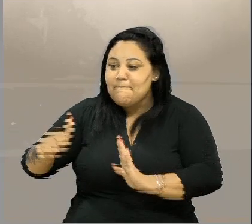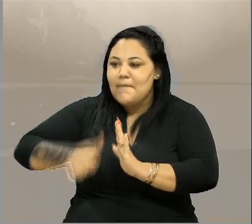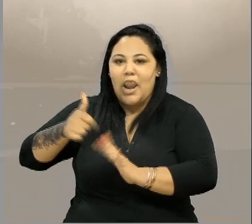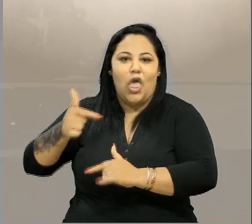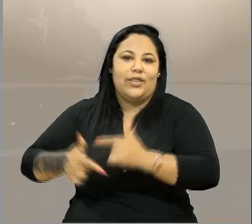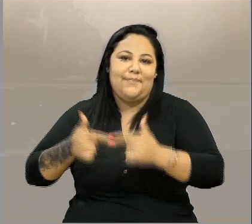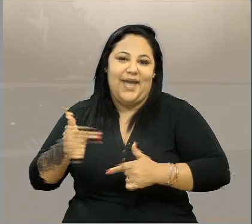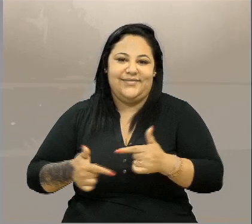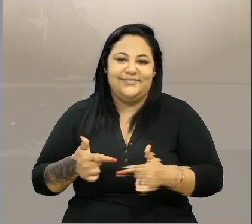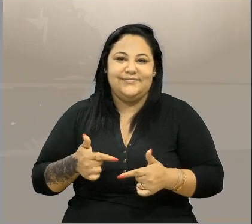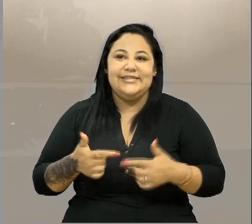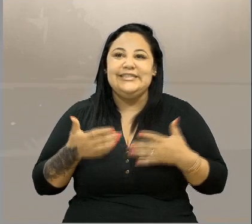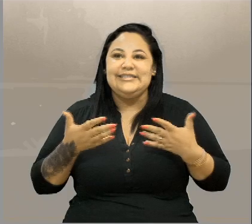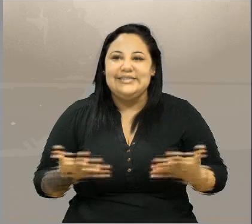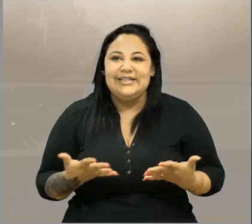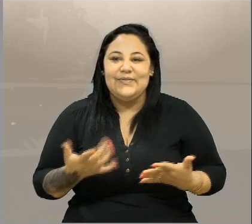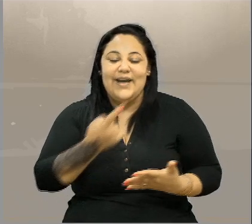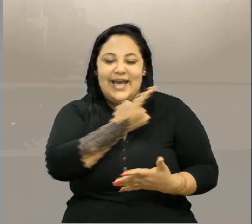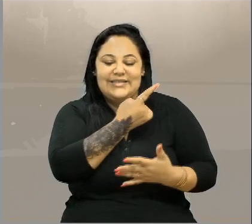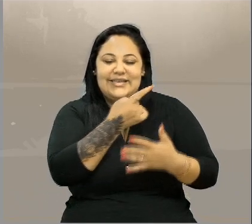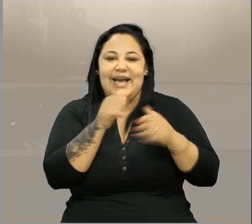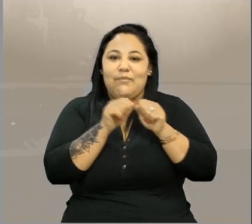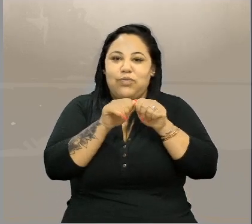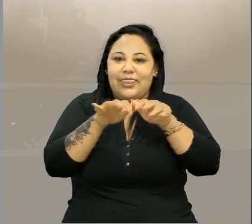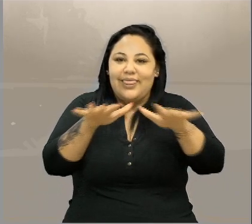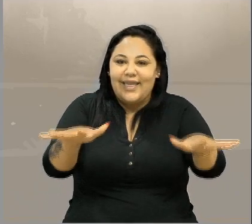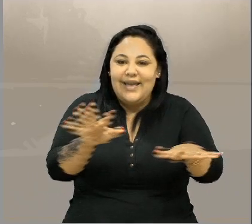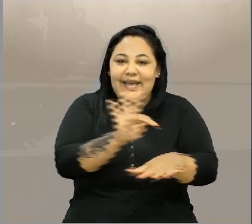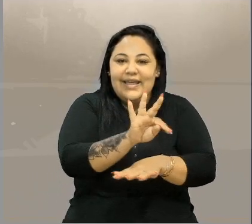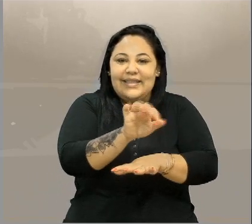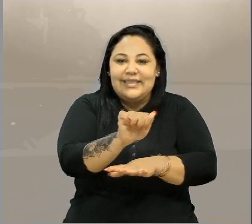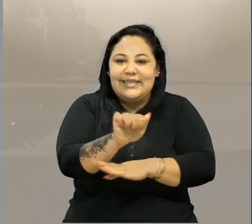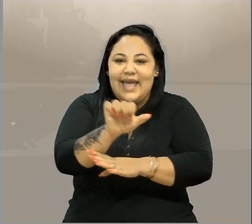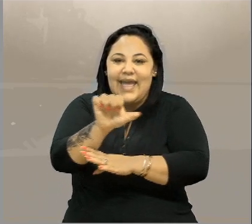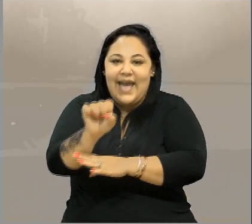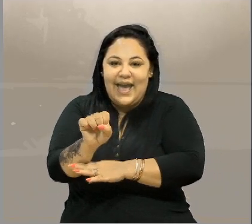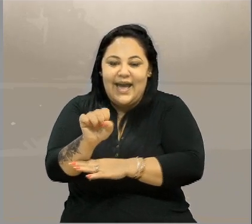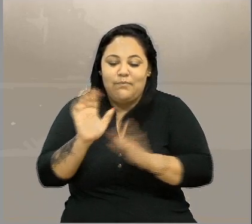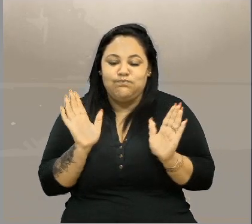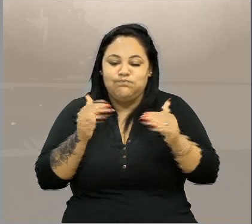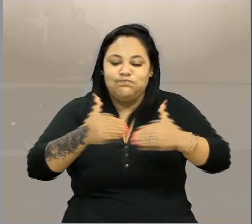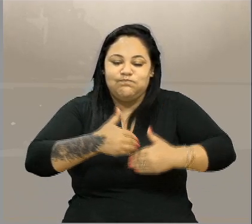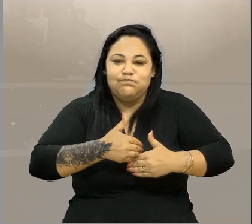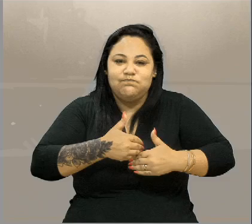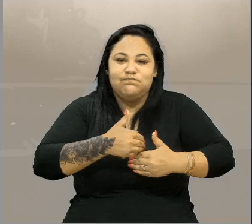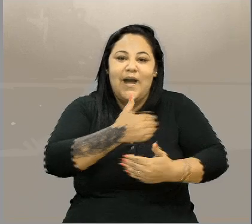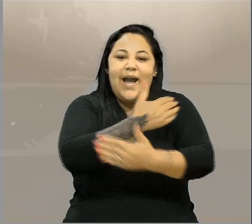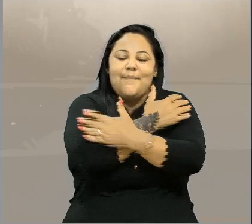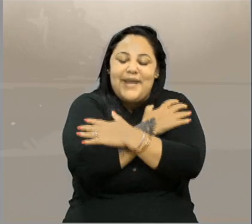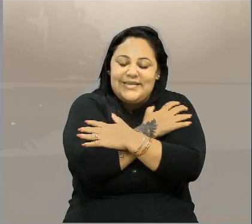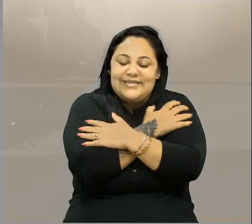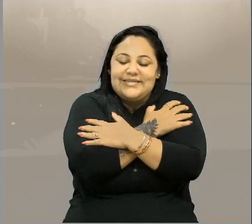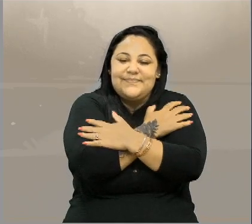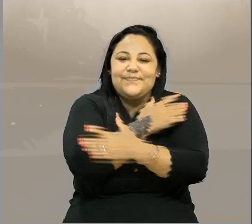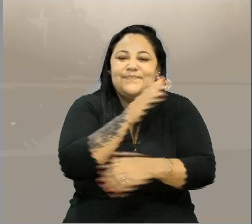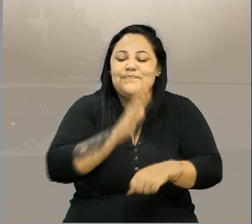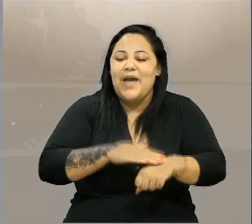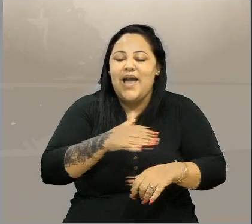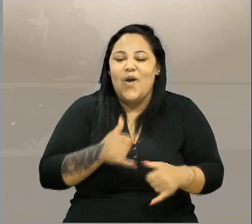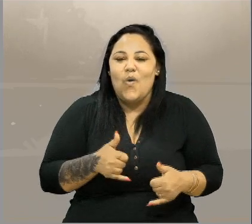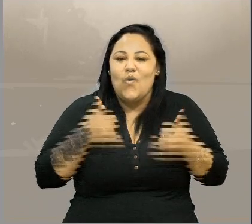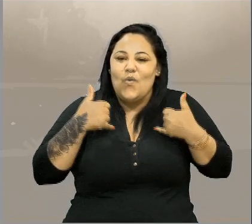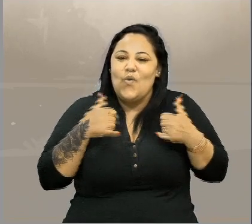Então, essa, né, a campanha Até Abraça foi uma das ações, mas sem dúvida alguma a ação que eu mais me orgulho e que